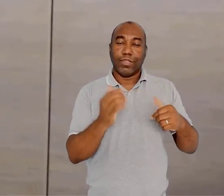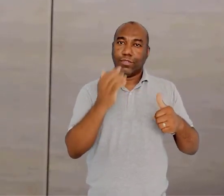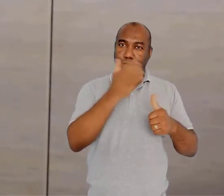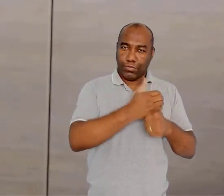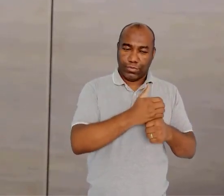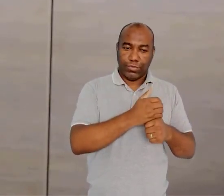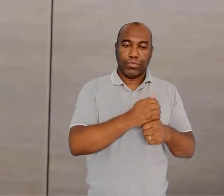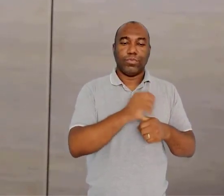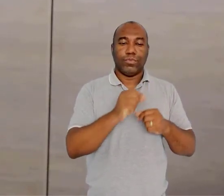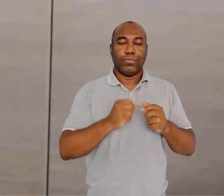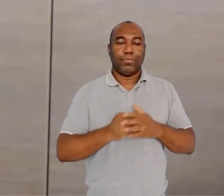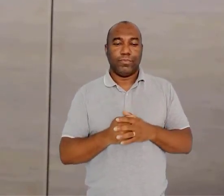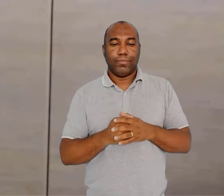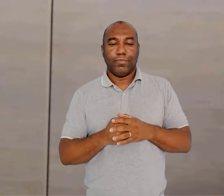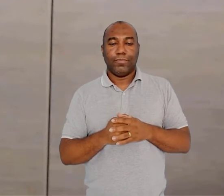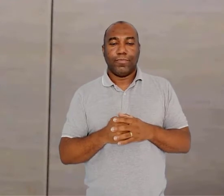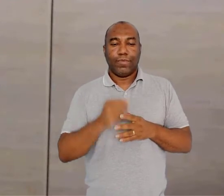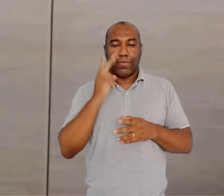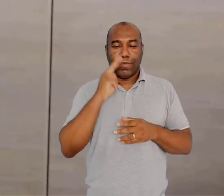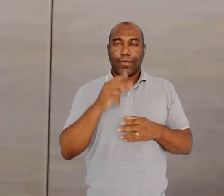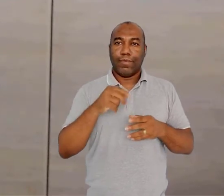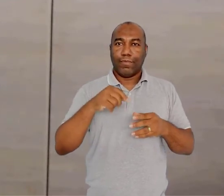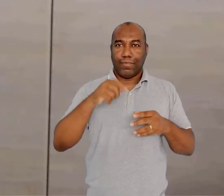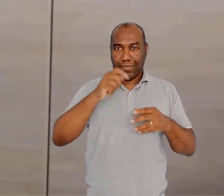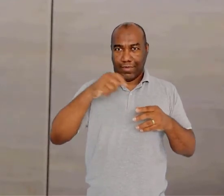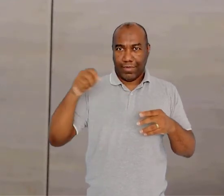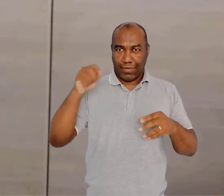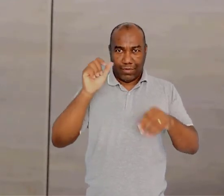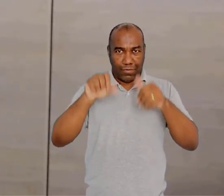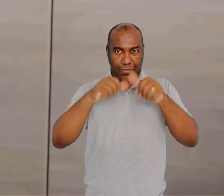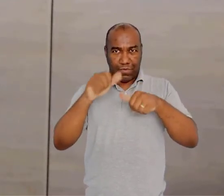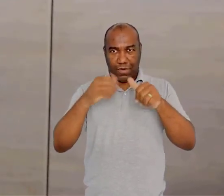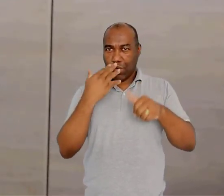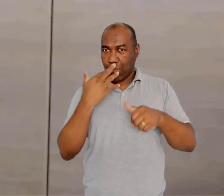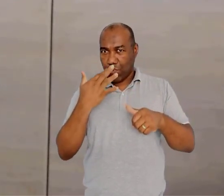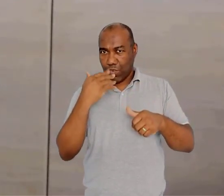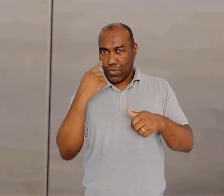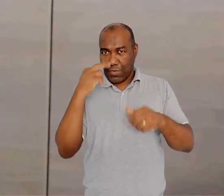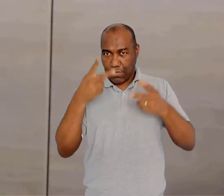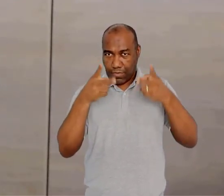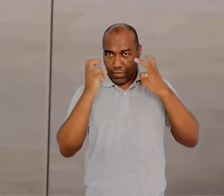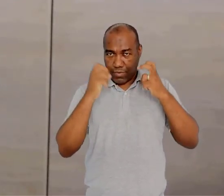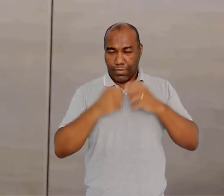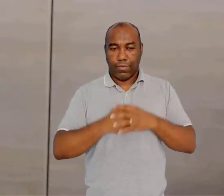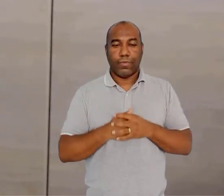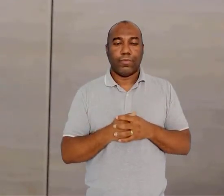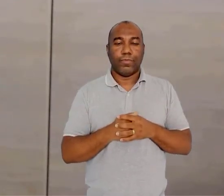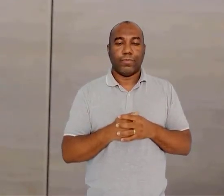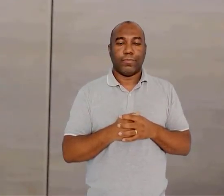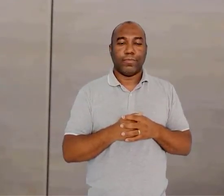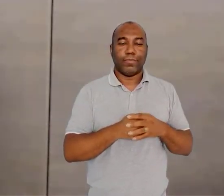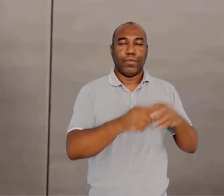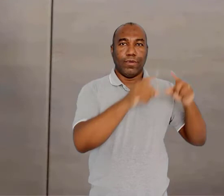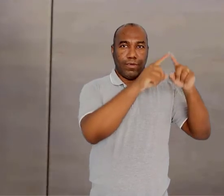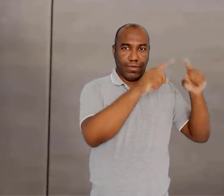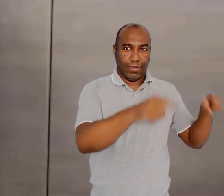Tudo aqui está com produto. Vou até mudar de cor de caneta para vocês verem que a reação continua. Menos